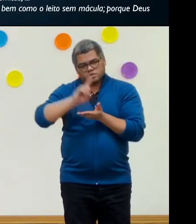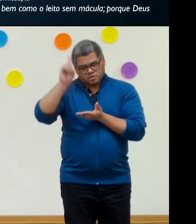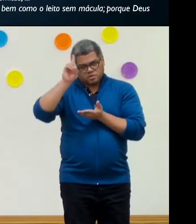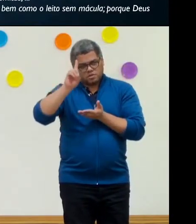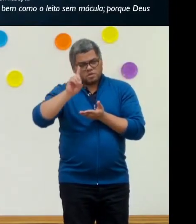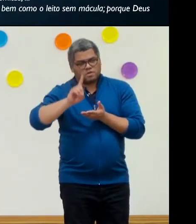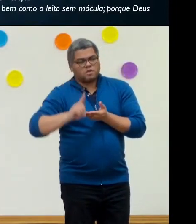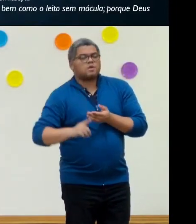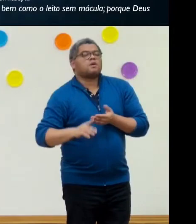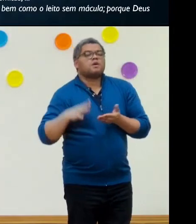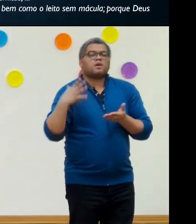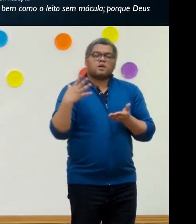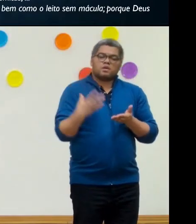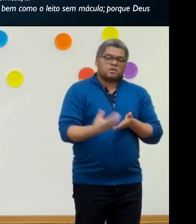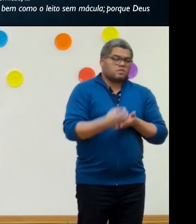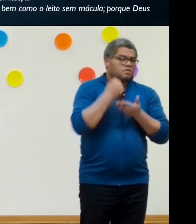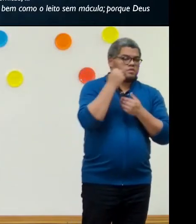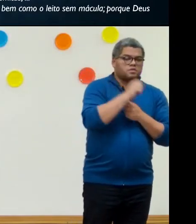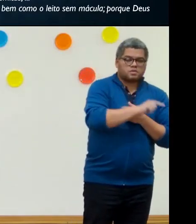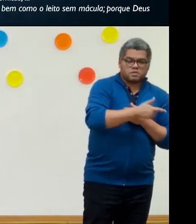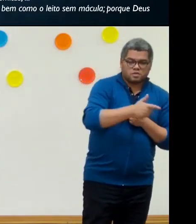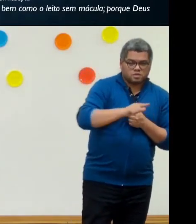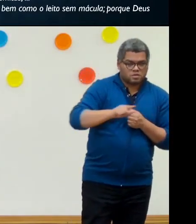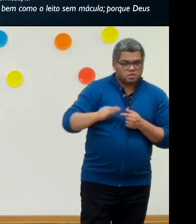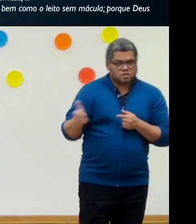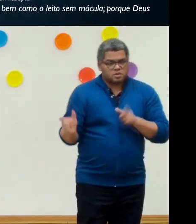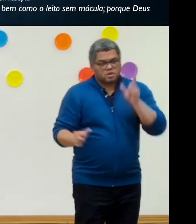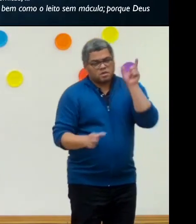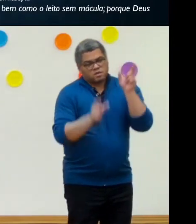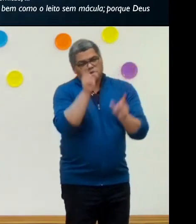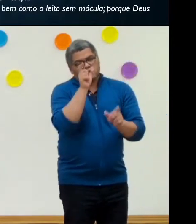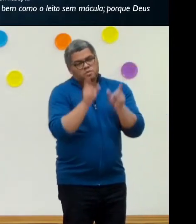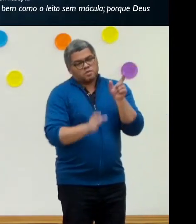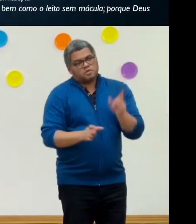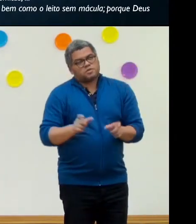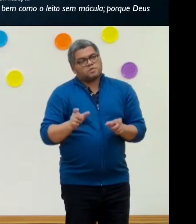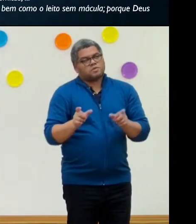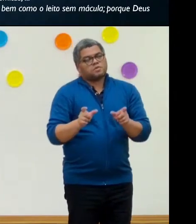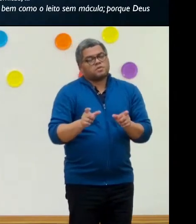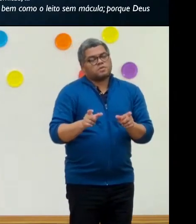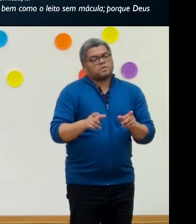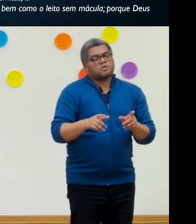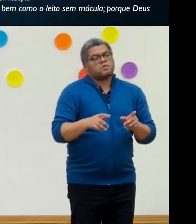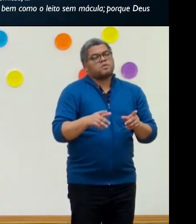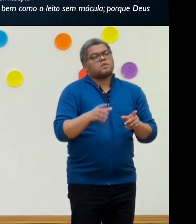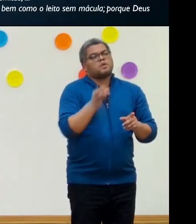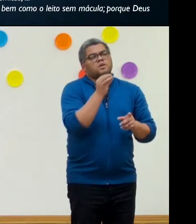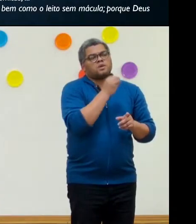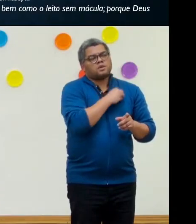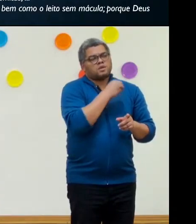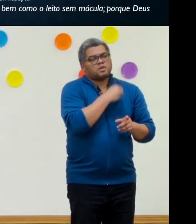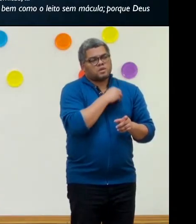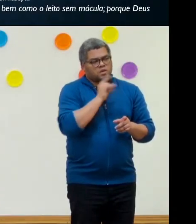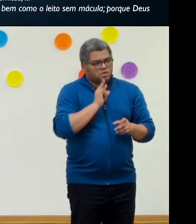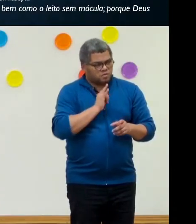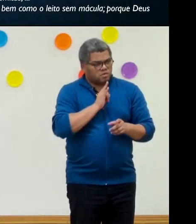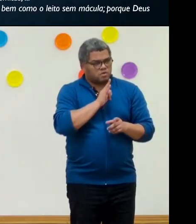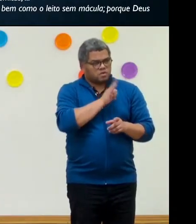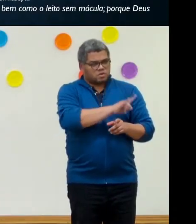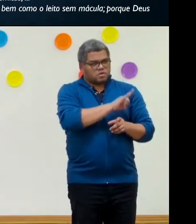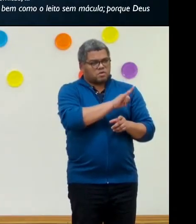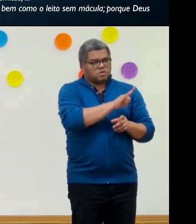Não será salvo aquele que ama o pecado e